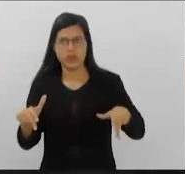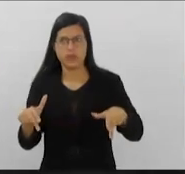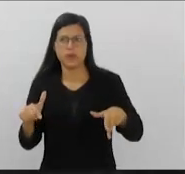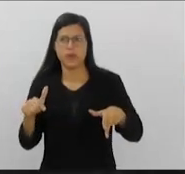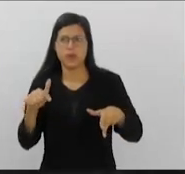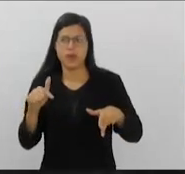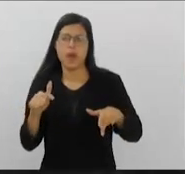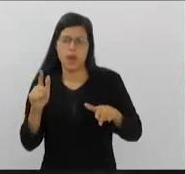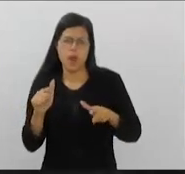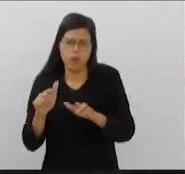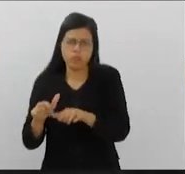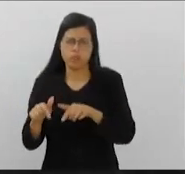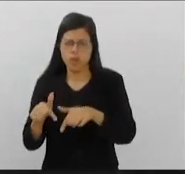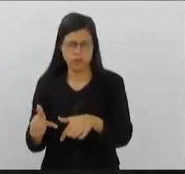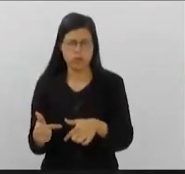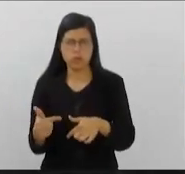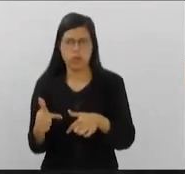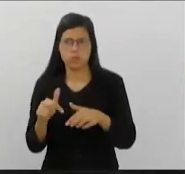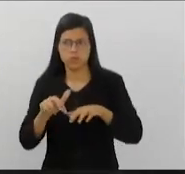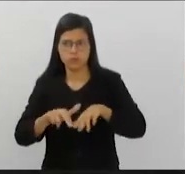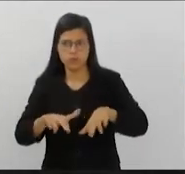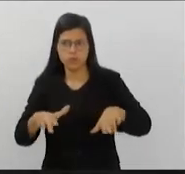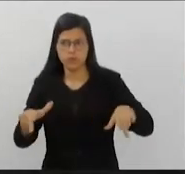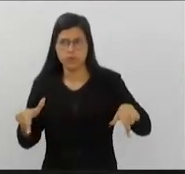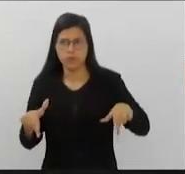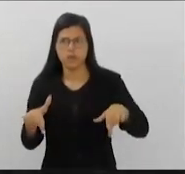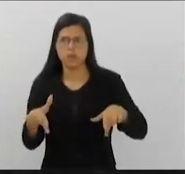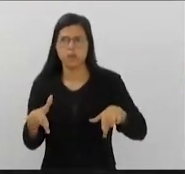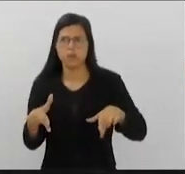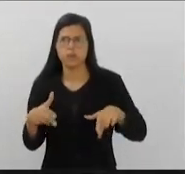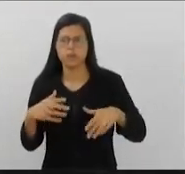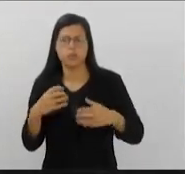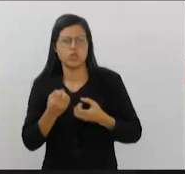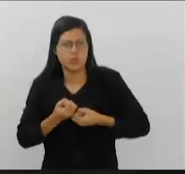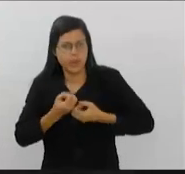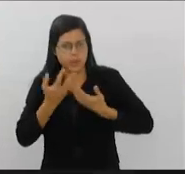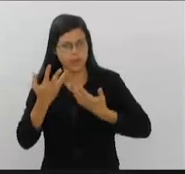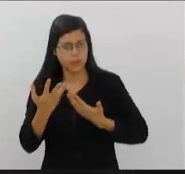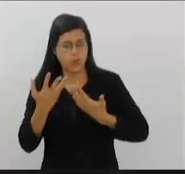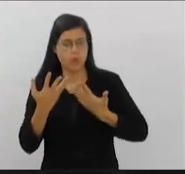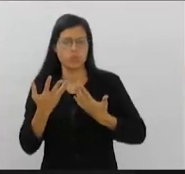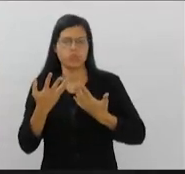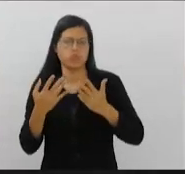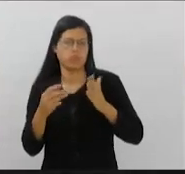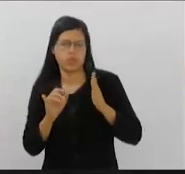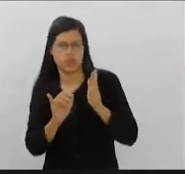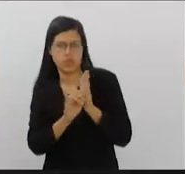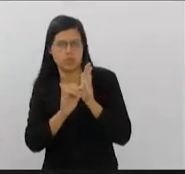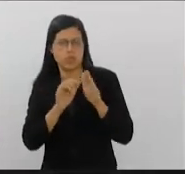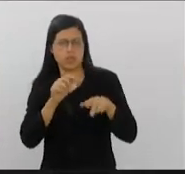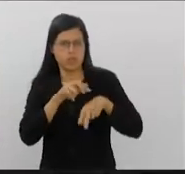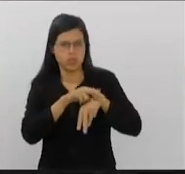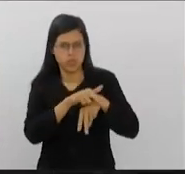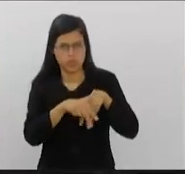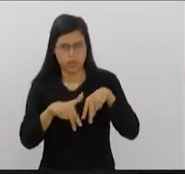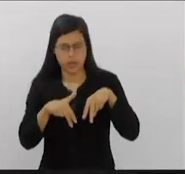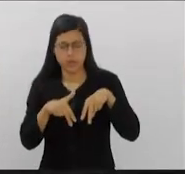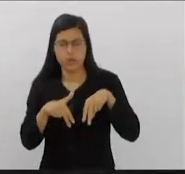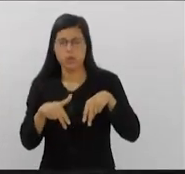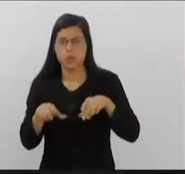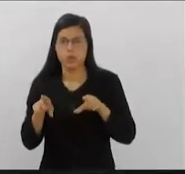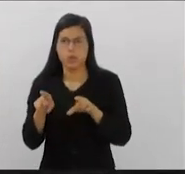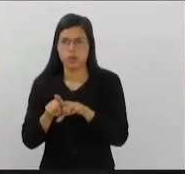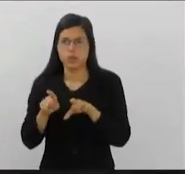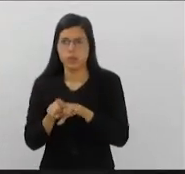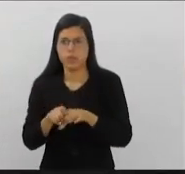povo. Diversidade no sentido das diversas formas de expressão da identidade de gênero, diversidade